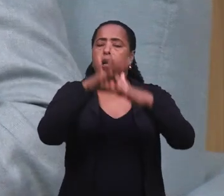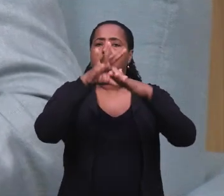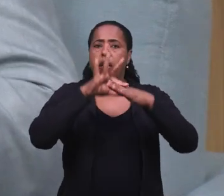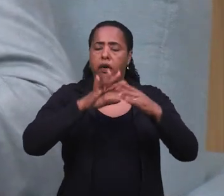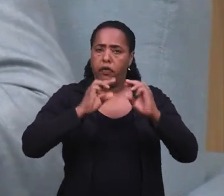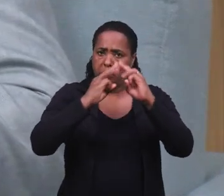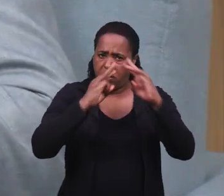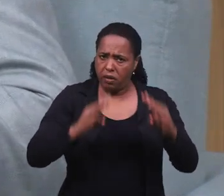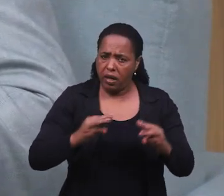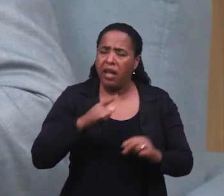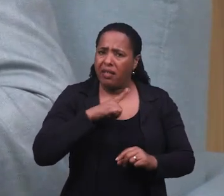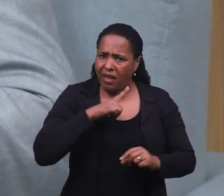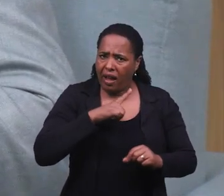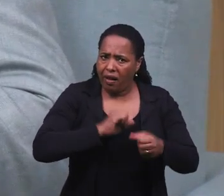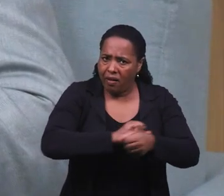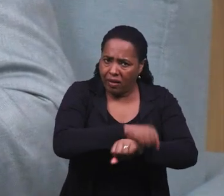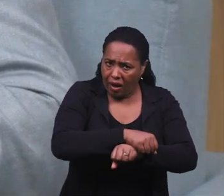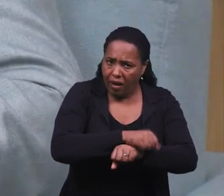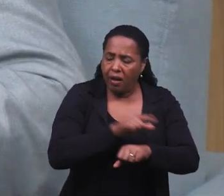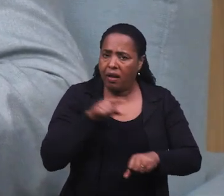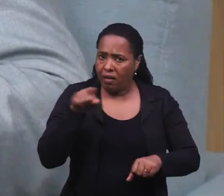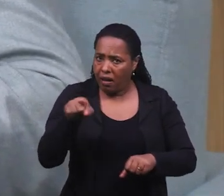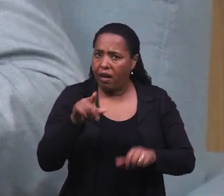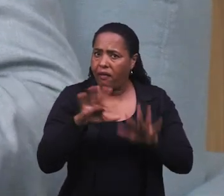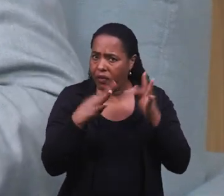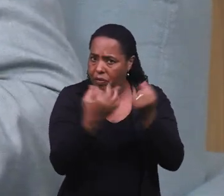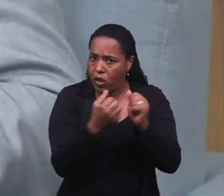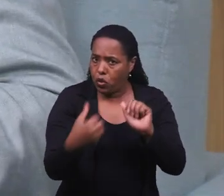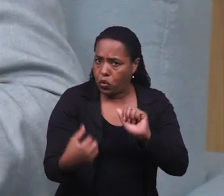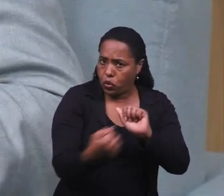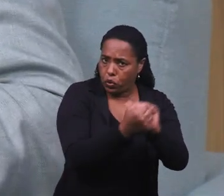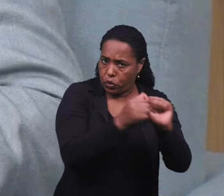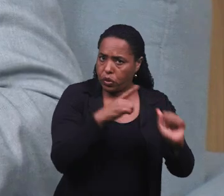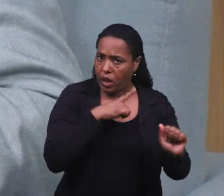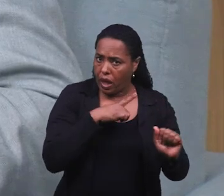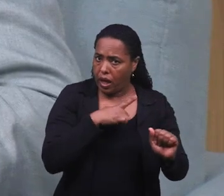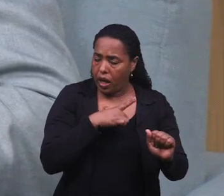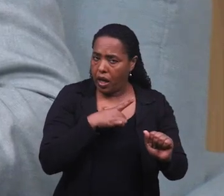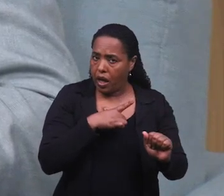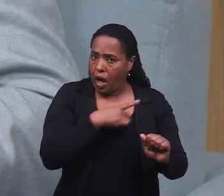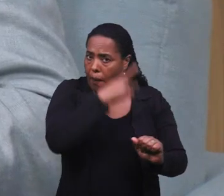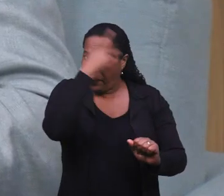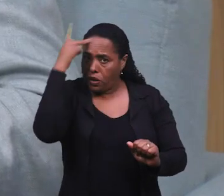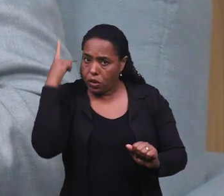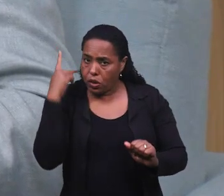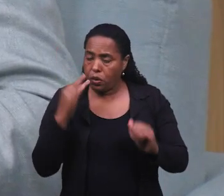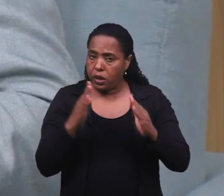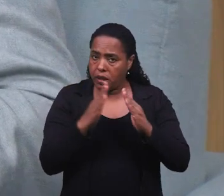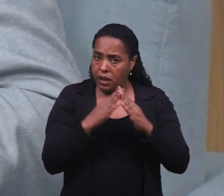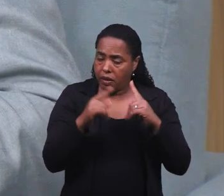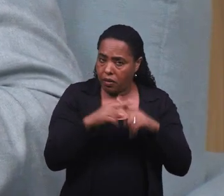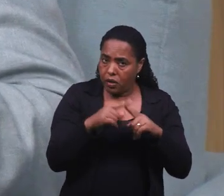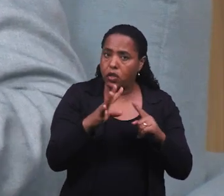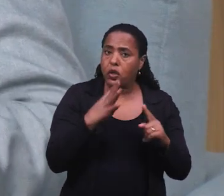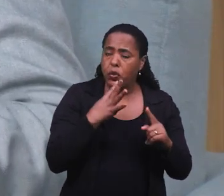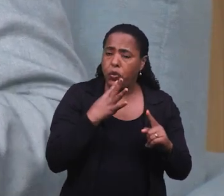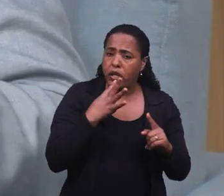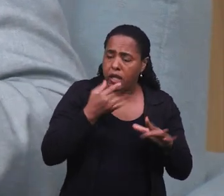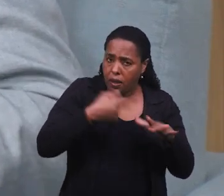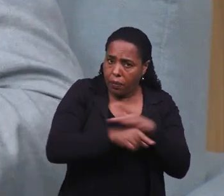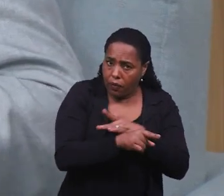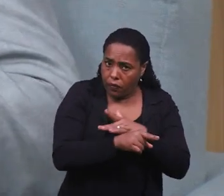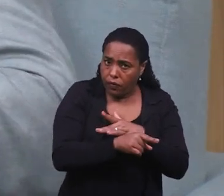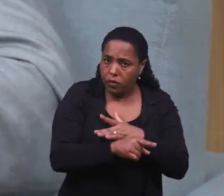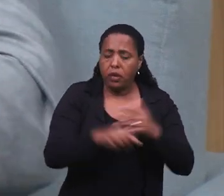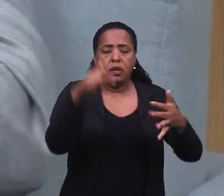dele, ajude ele nessa locomoção. Tudo isso são curiosidades que a gente traz aqui, que são assuntos pertinentes